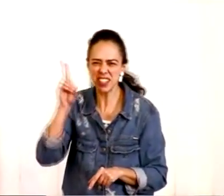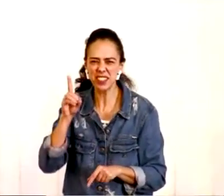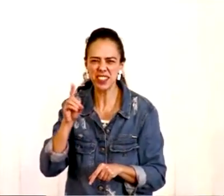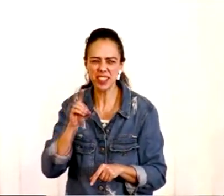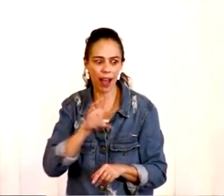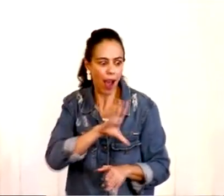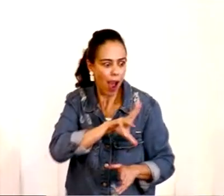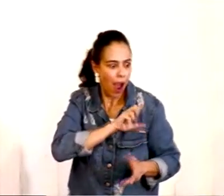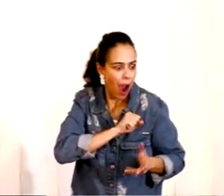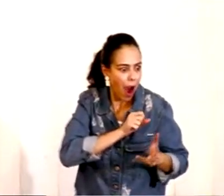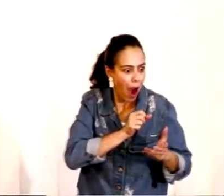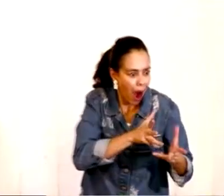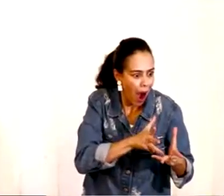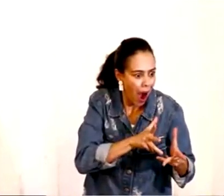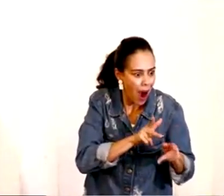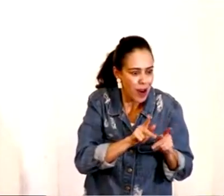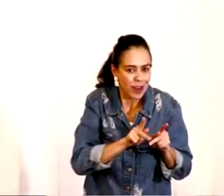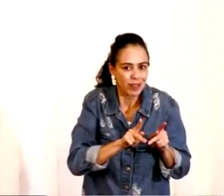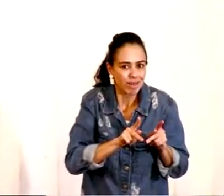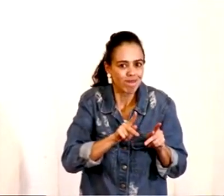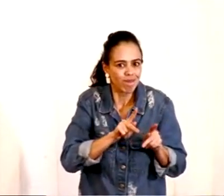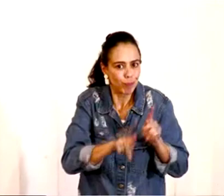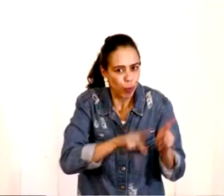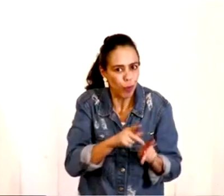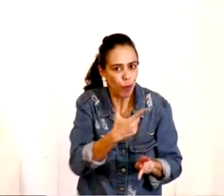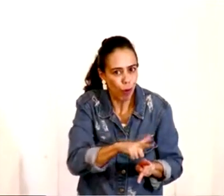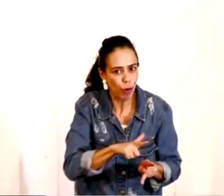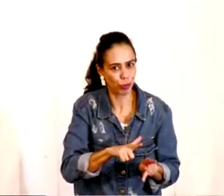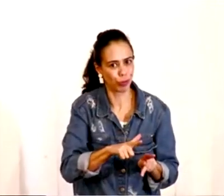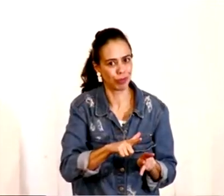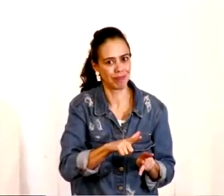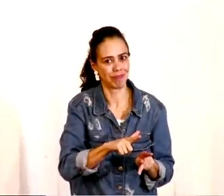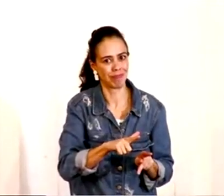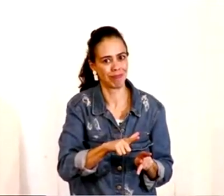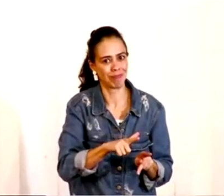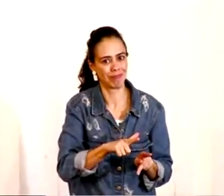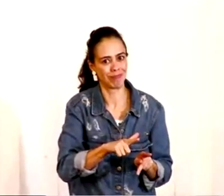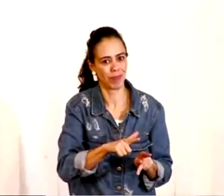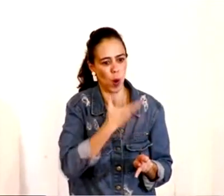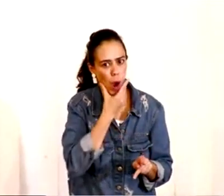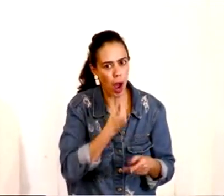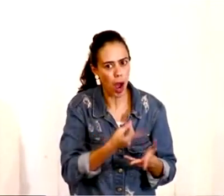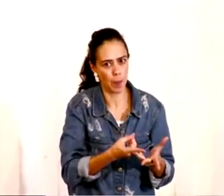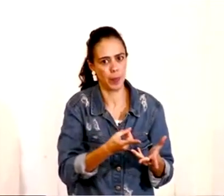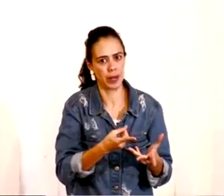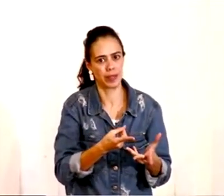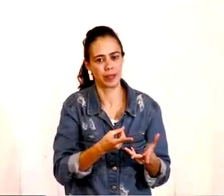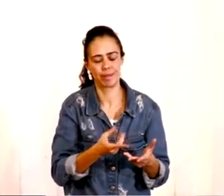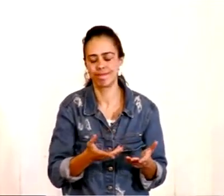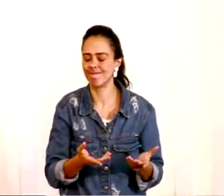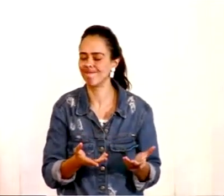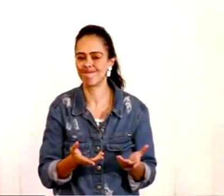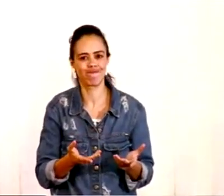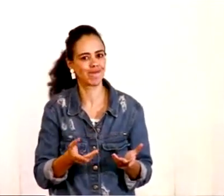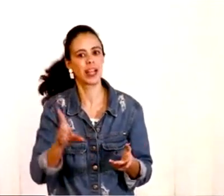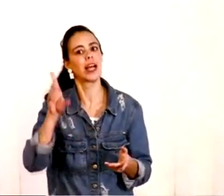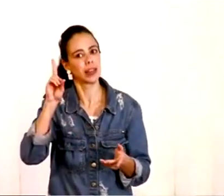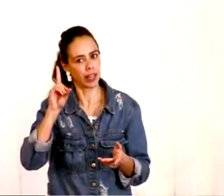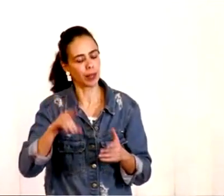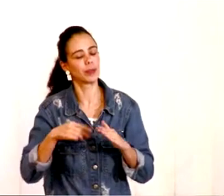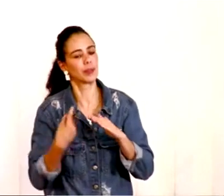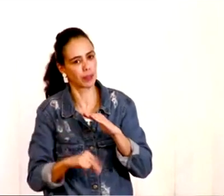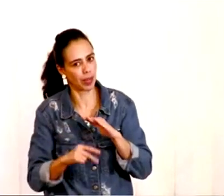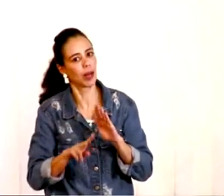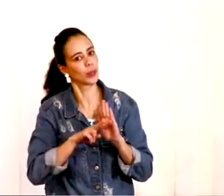nossa confiança está num Deus soberano. É Ele que controla o percurso da história. É Ele